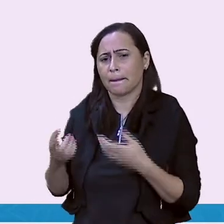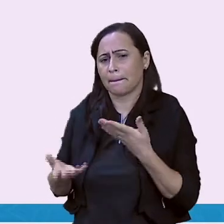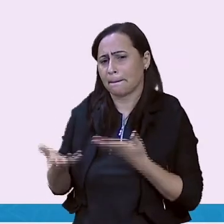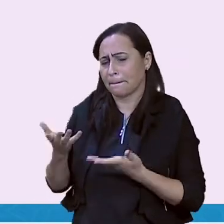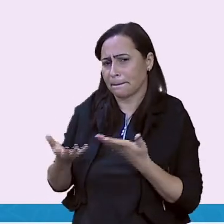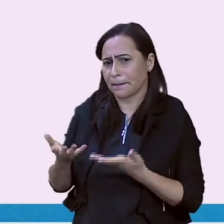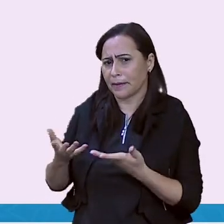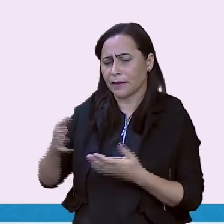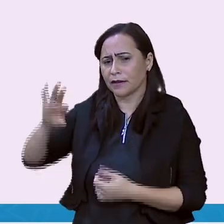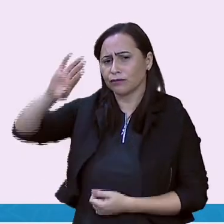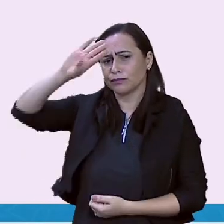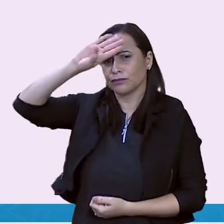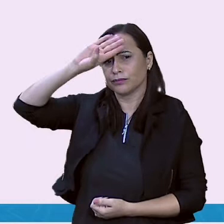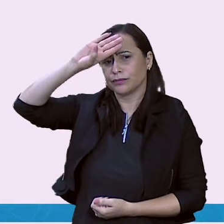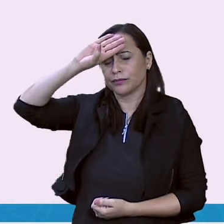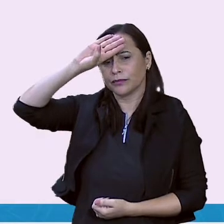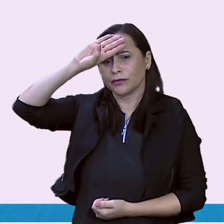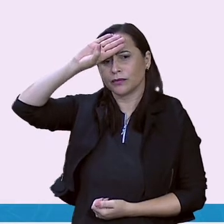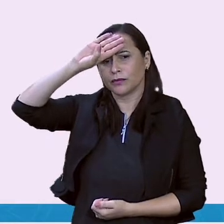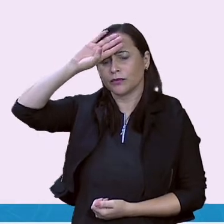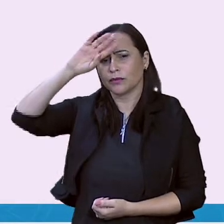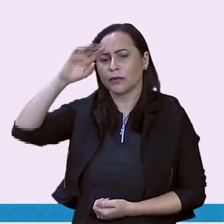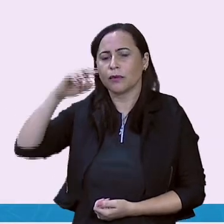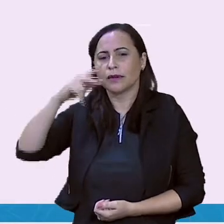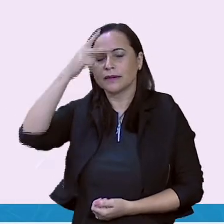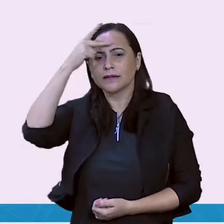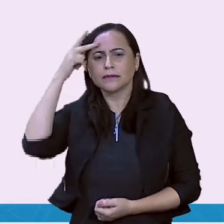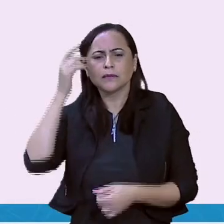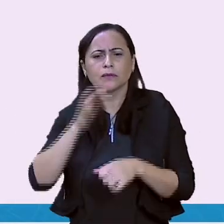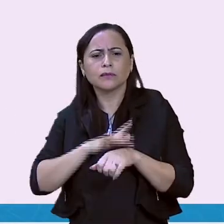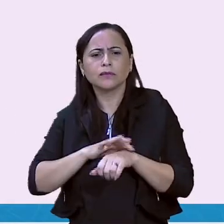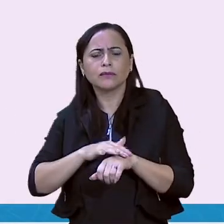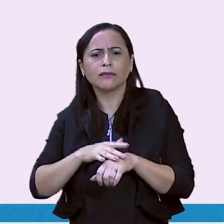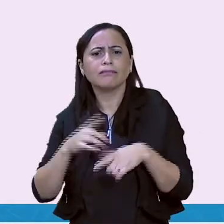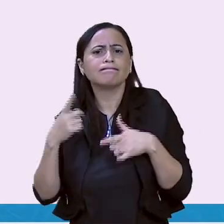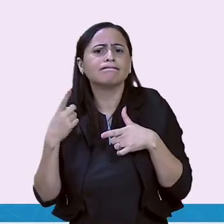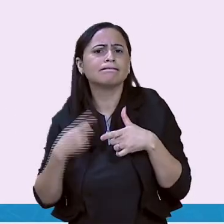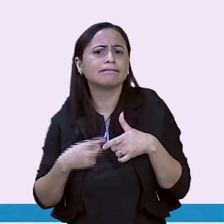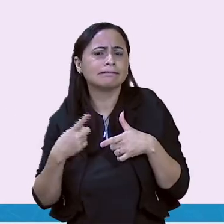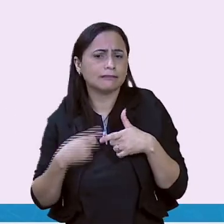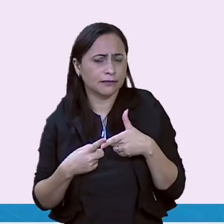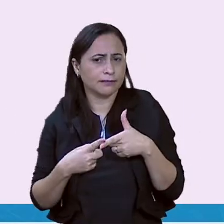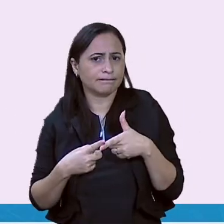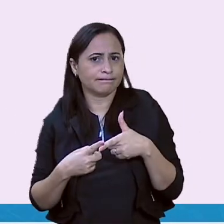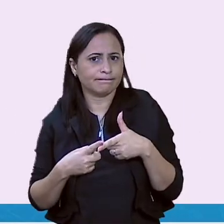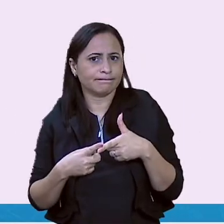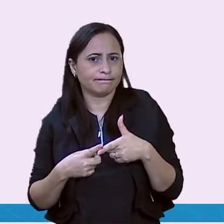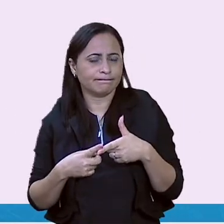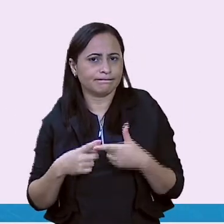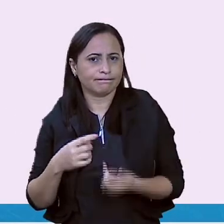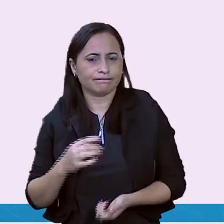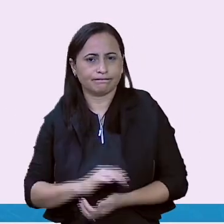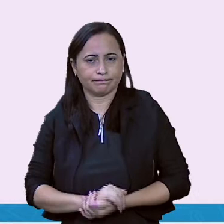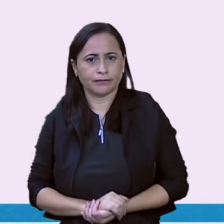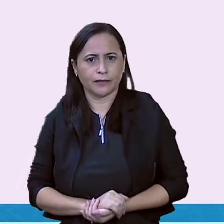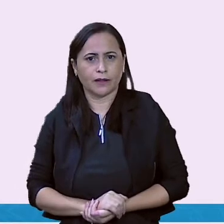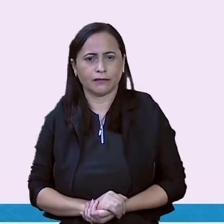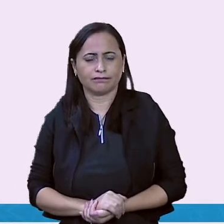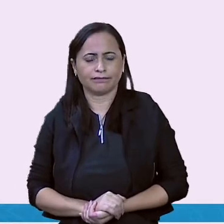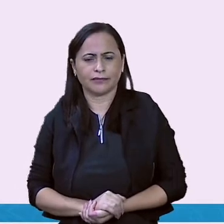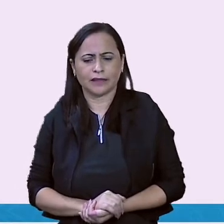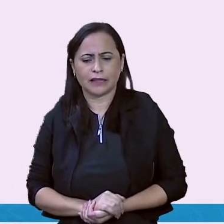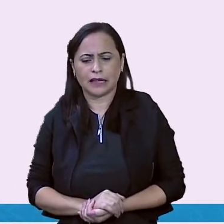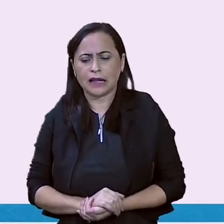que será que você acha que o médico ele tem que fazer, né? Quando você chega lá para consultar,